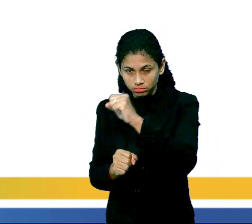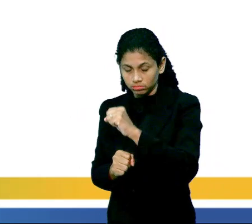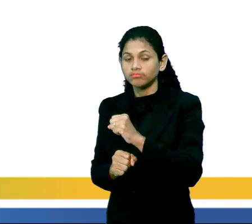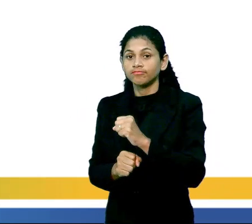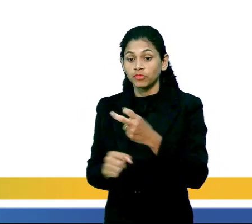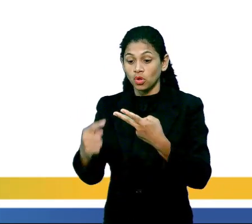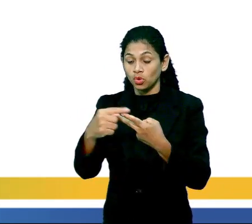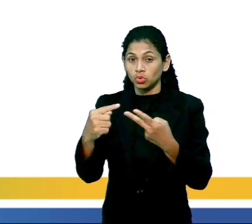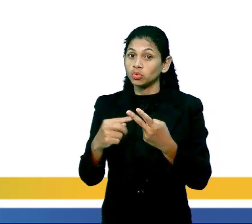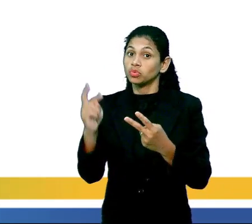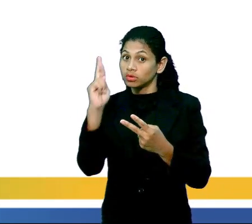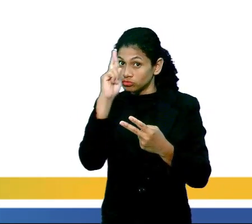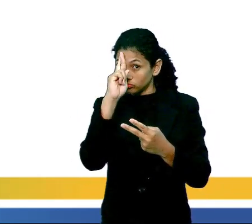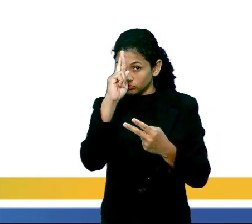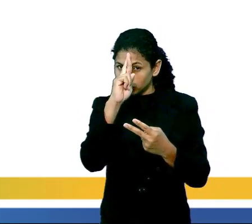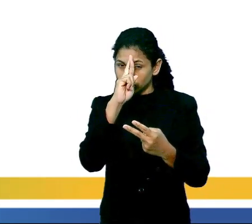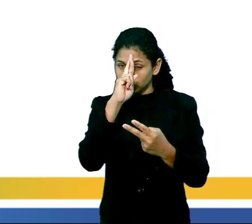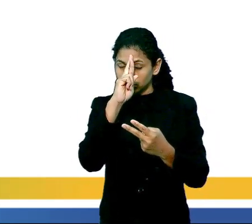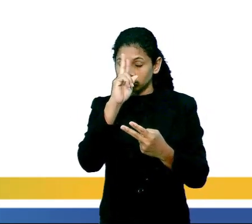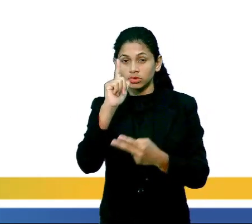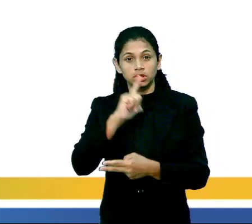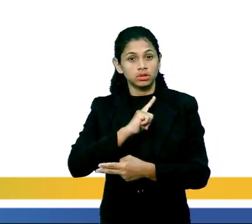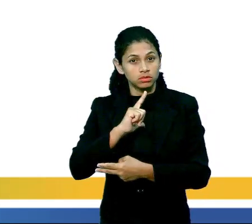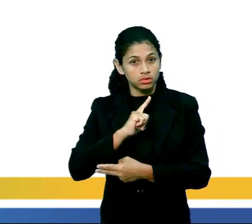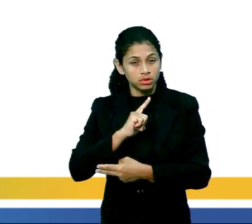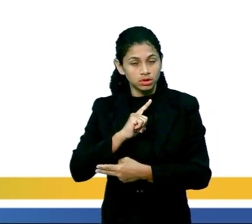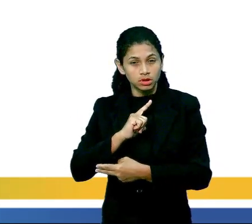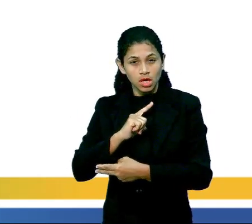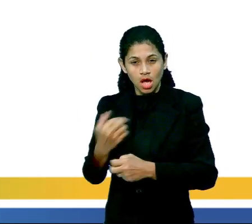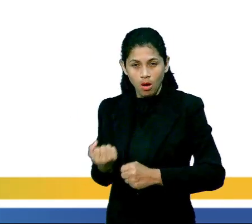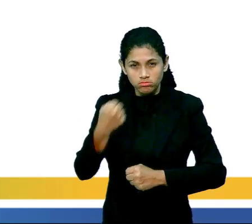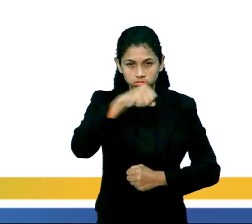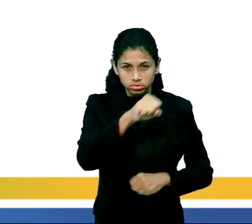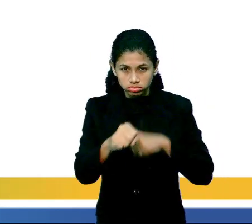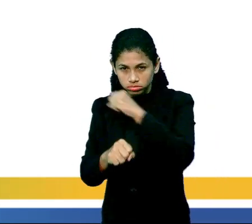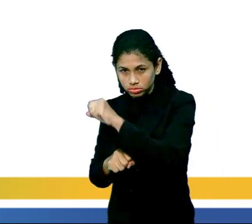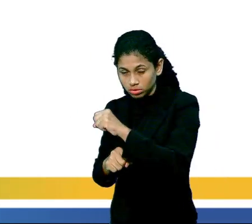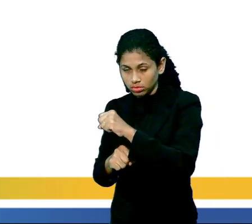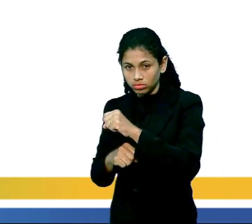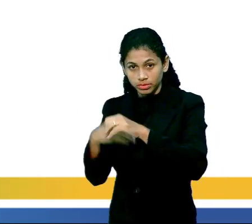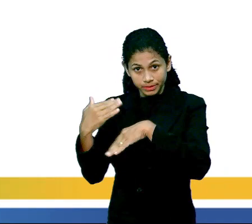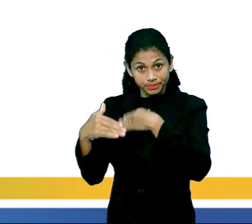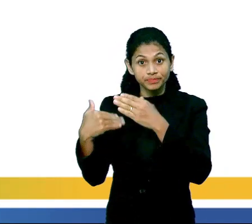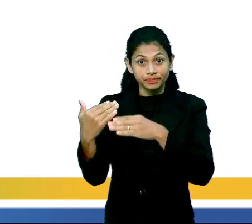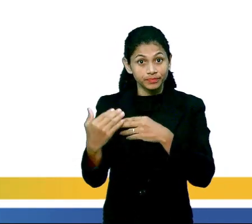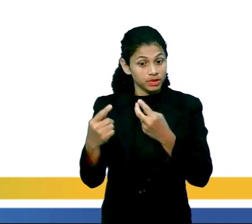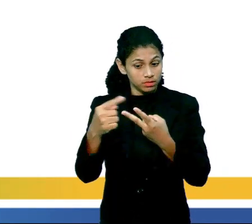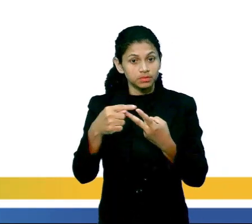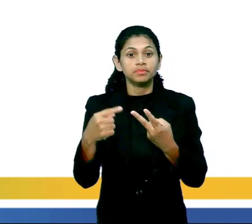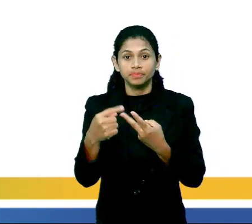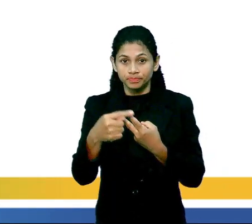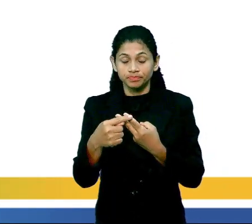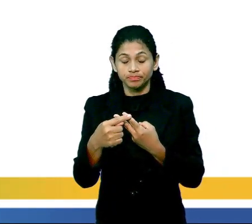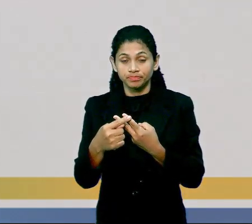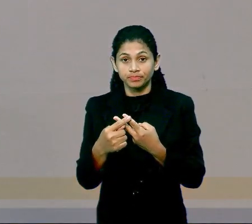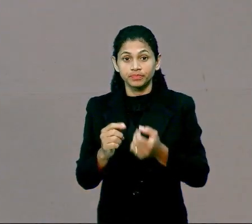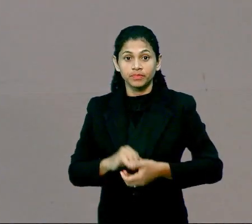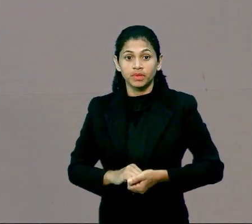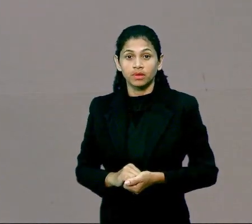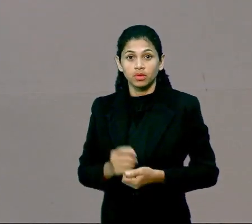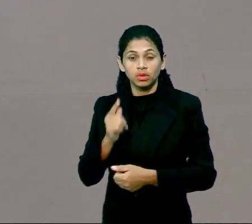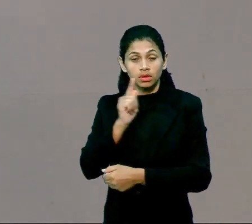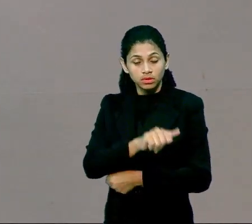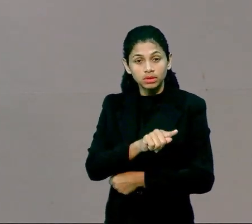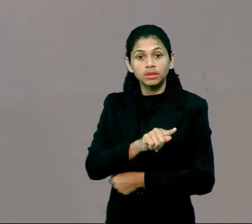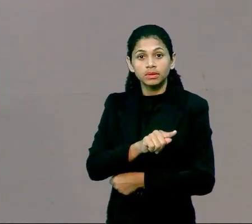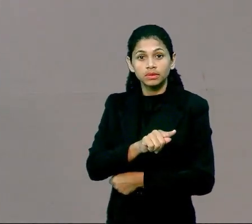histórias que têm um elemento luta desenvolvido em ambas. De um lado nós temos Rocky Balboa e do